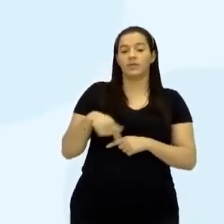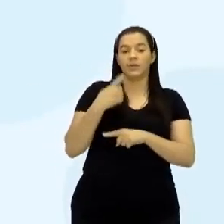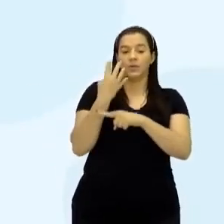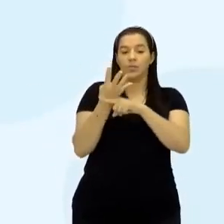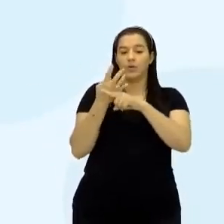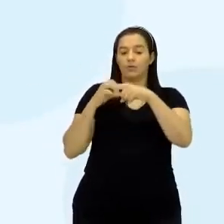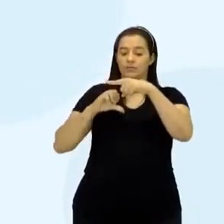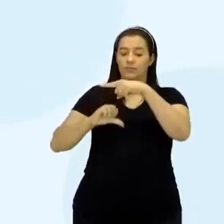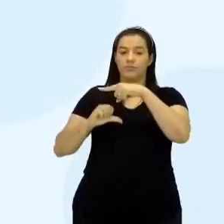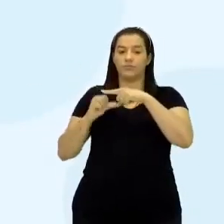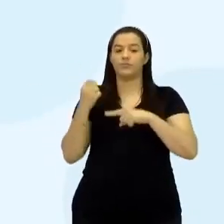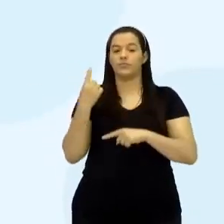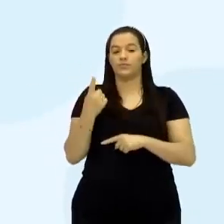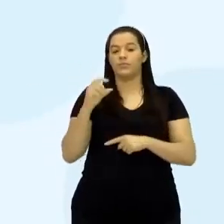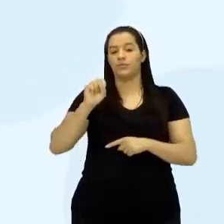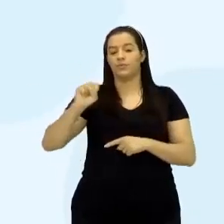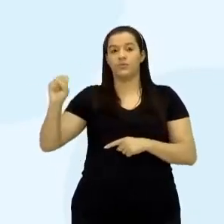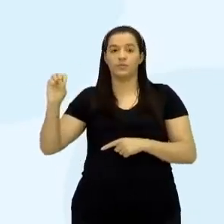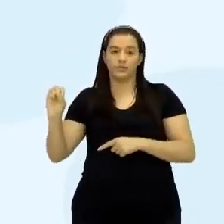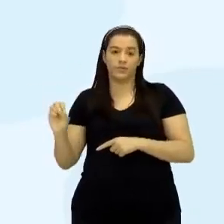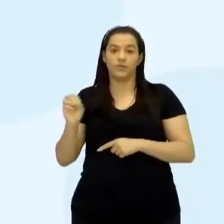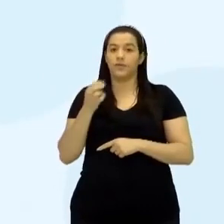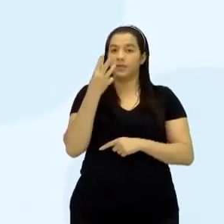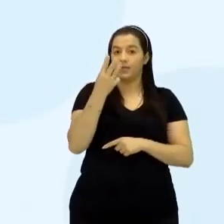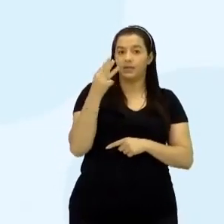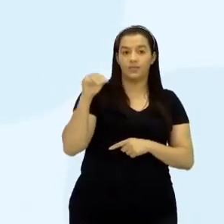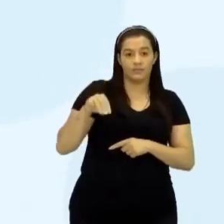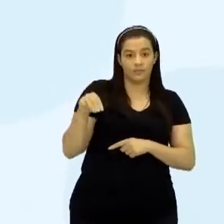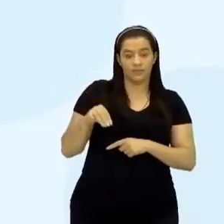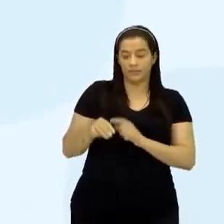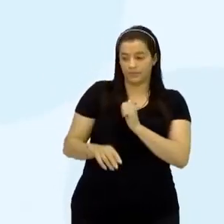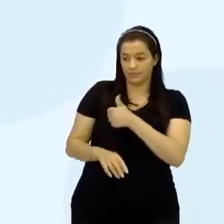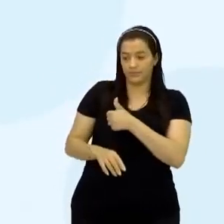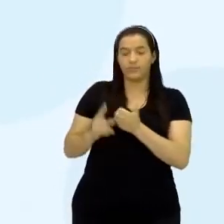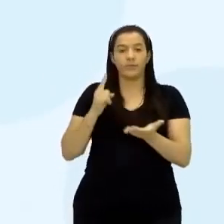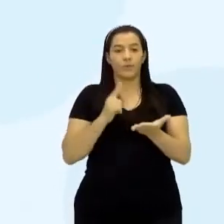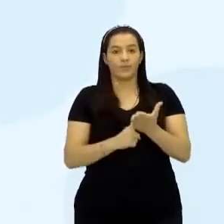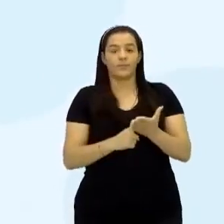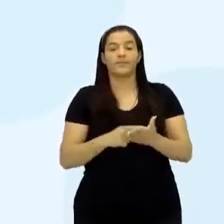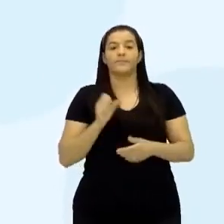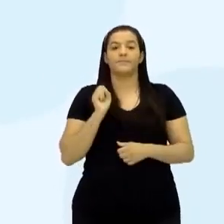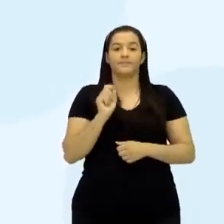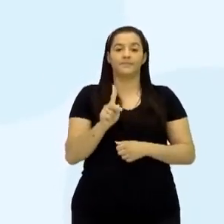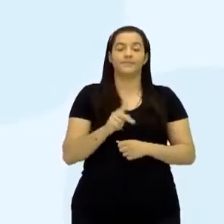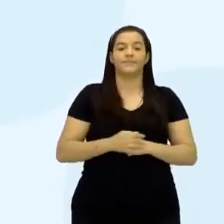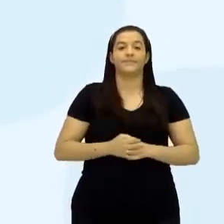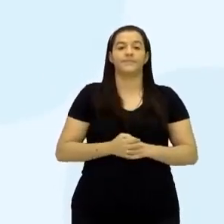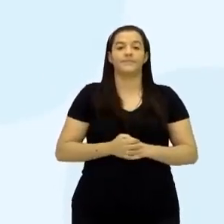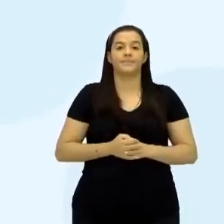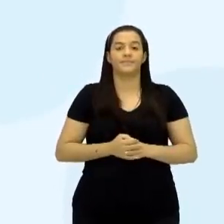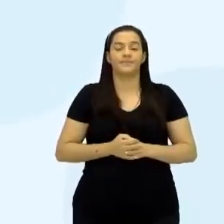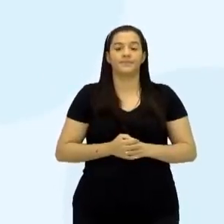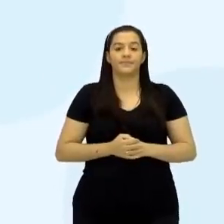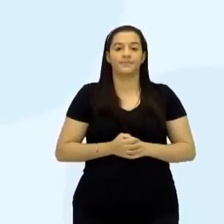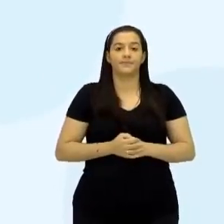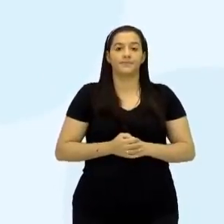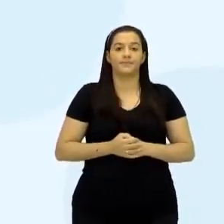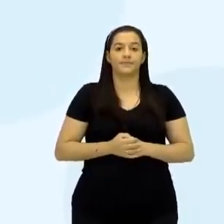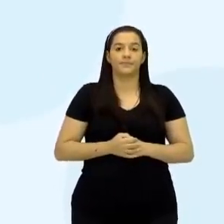4/9 de 1.800. Vou dar para eles 3 minutinhos, Vivi? Combinado. 3 minutinhos. E a gente volta já já.